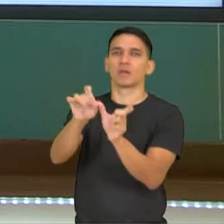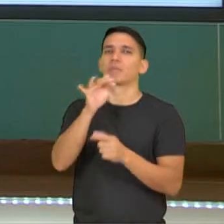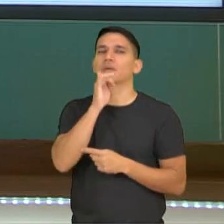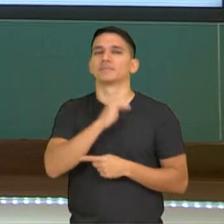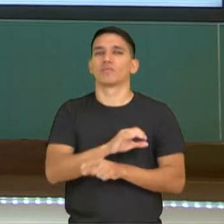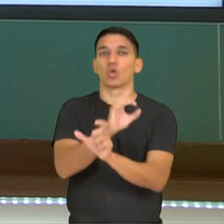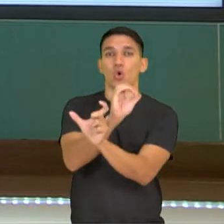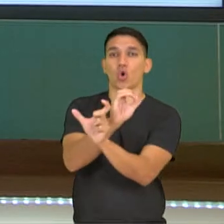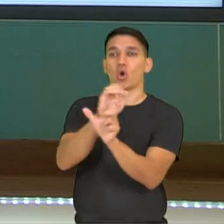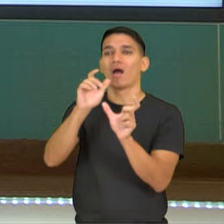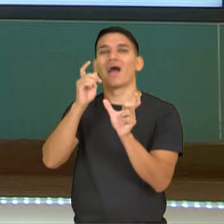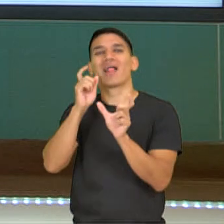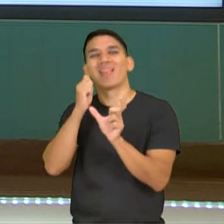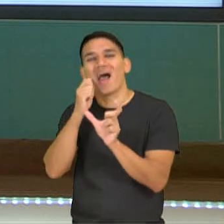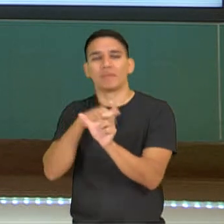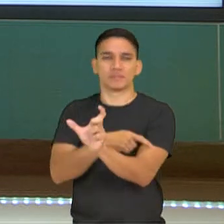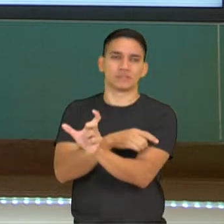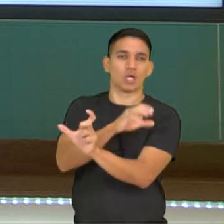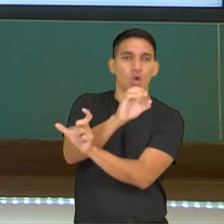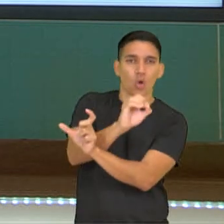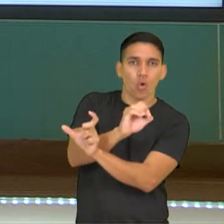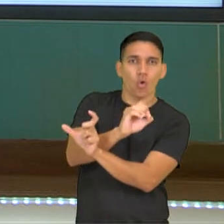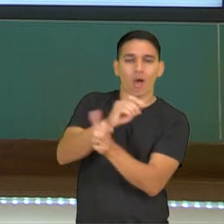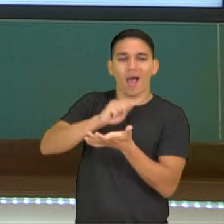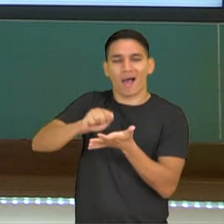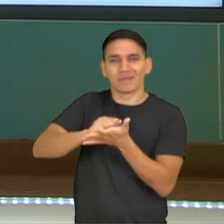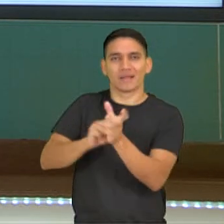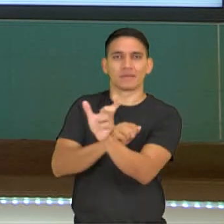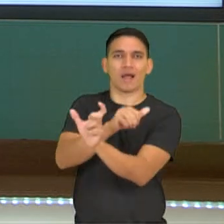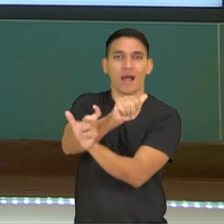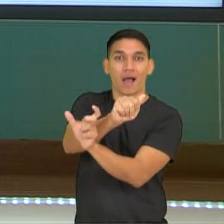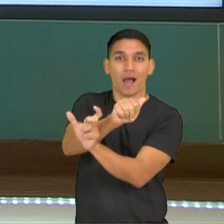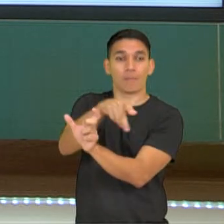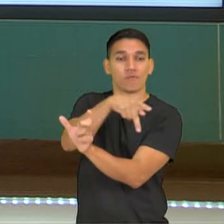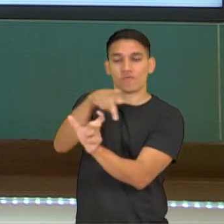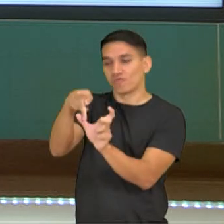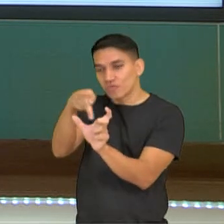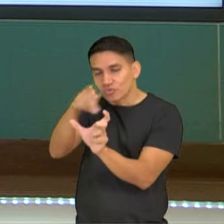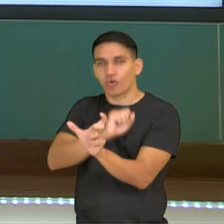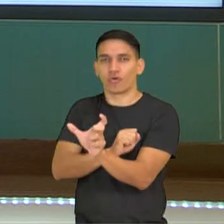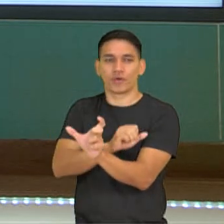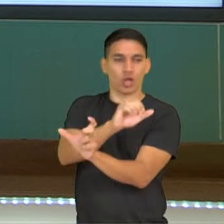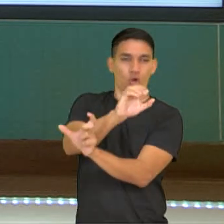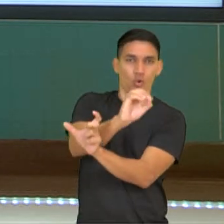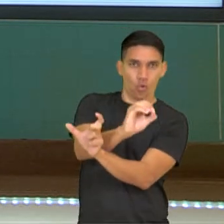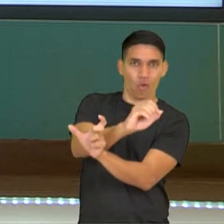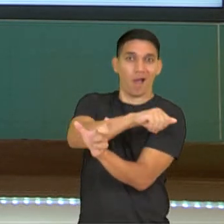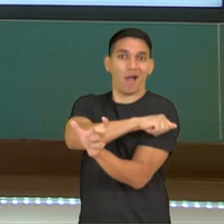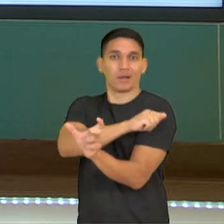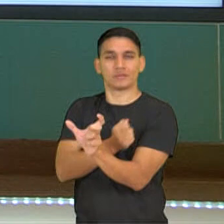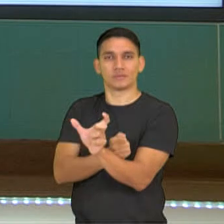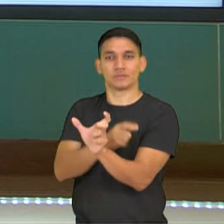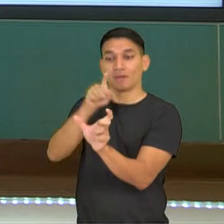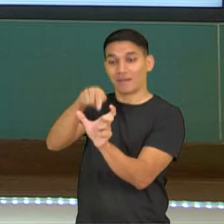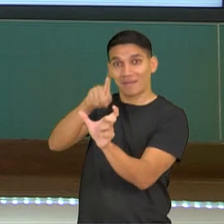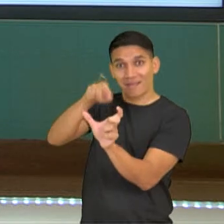a caneta, o caderno, a professora, a aluna, o aluno. São substantivos porque eu consigo colocar um determinante na